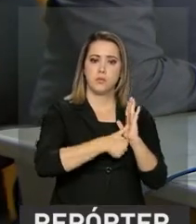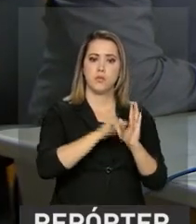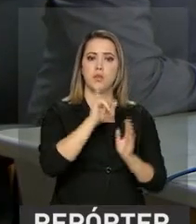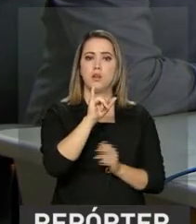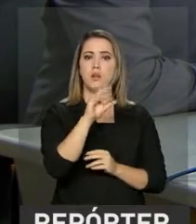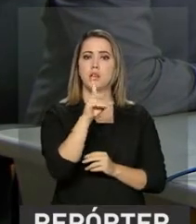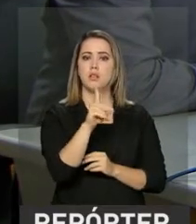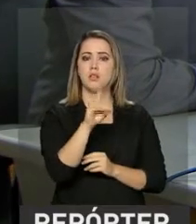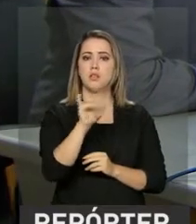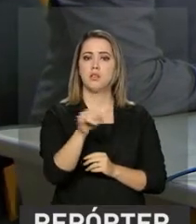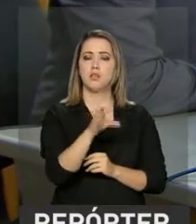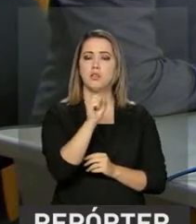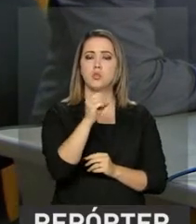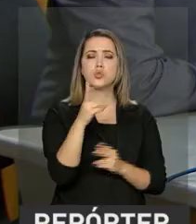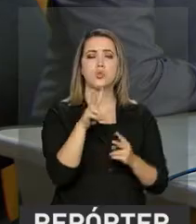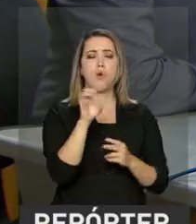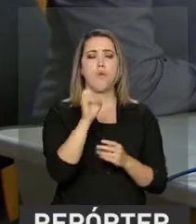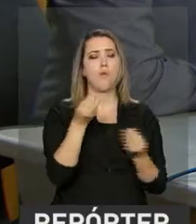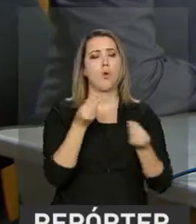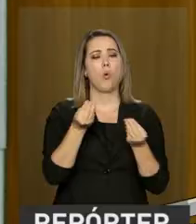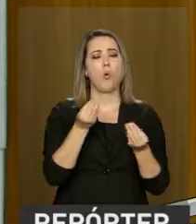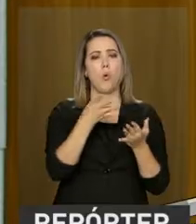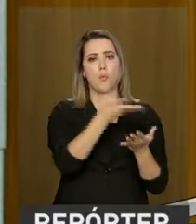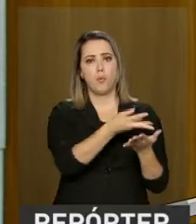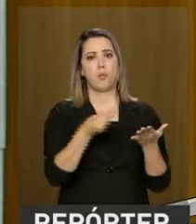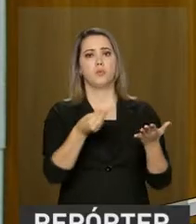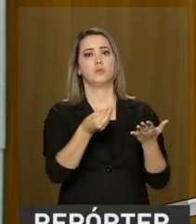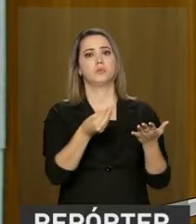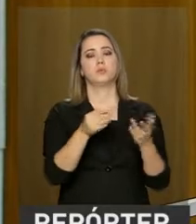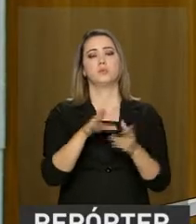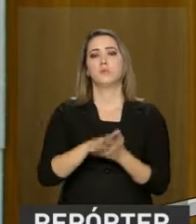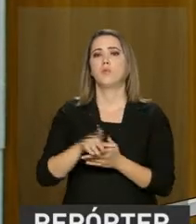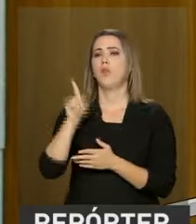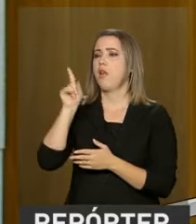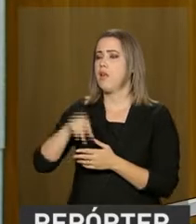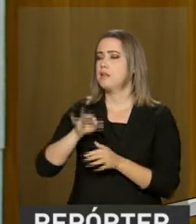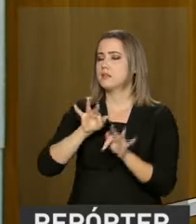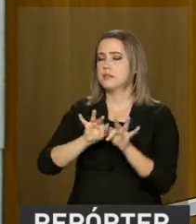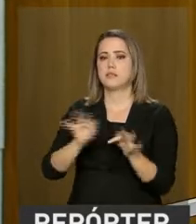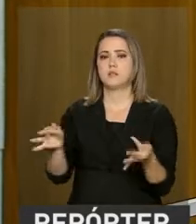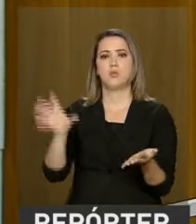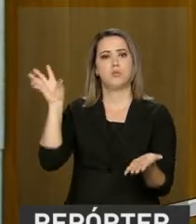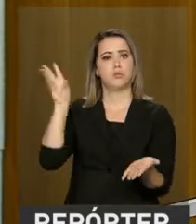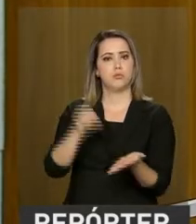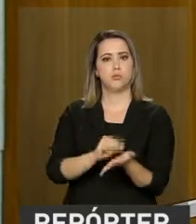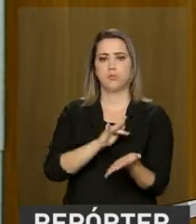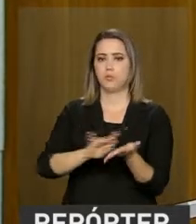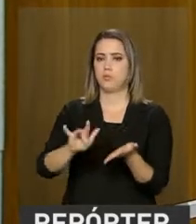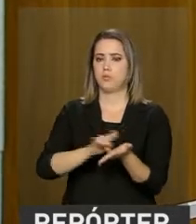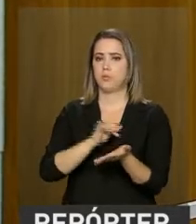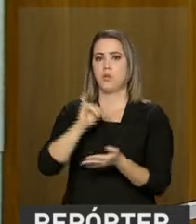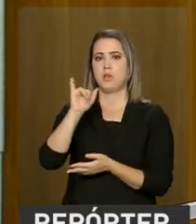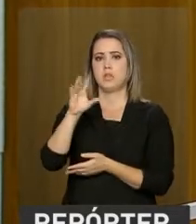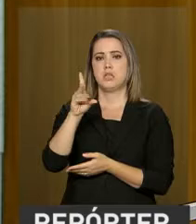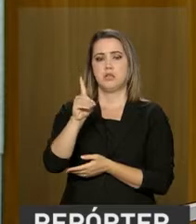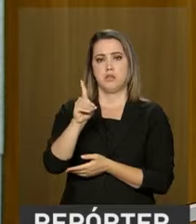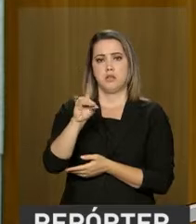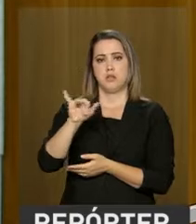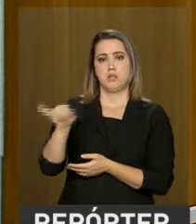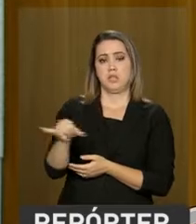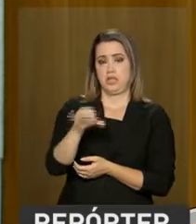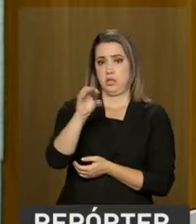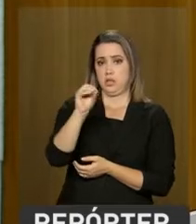virtual como é que o interessado deve fazer é muito simples baixa no seu smartphone o aplicativo id jovem